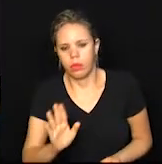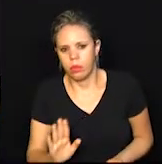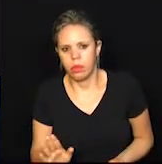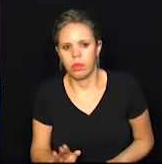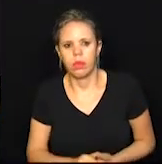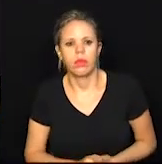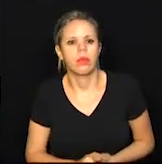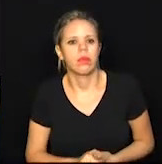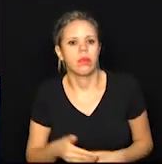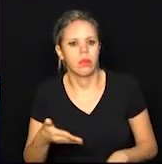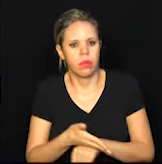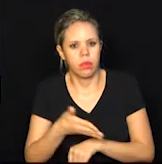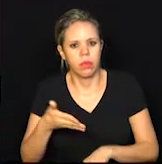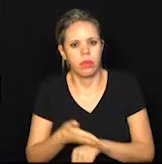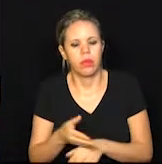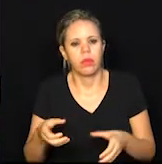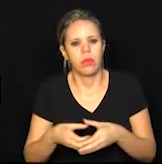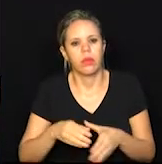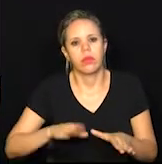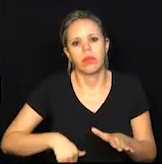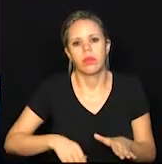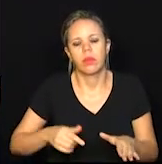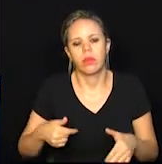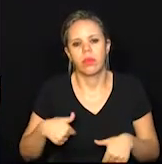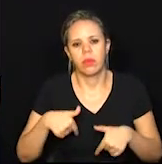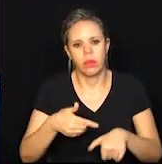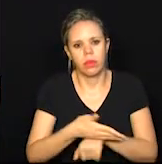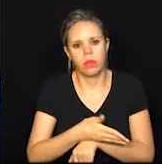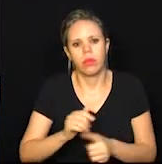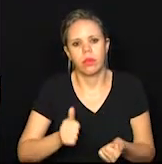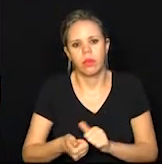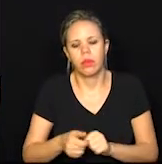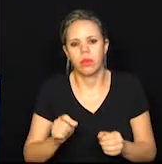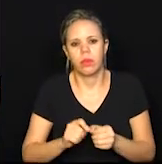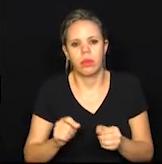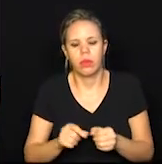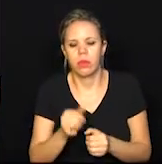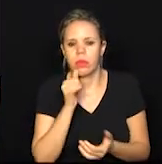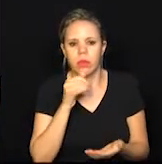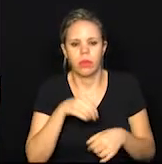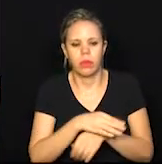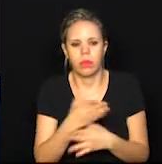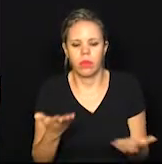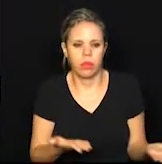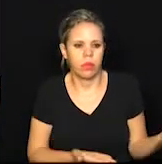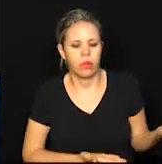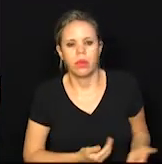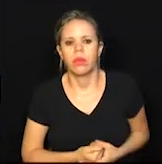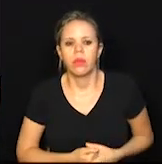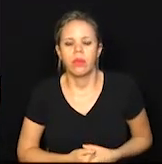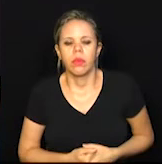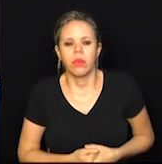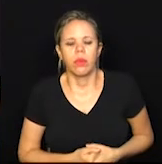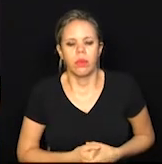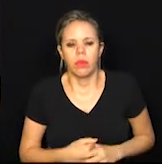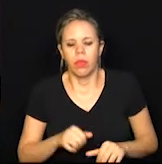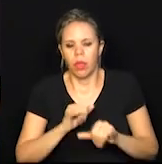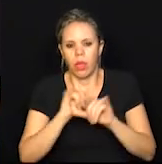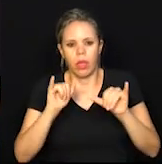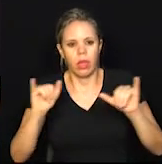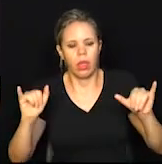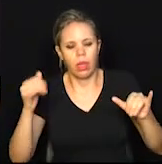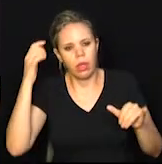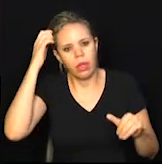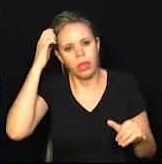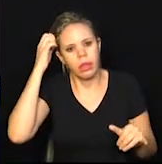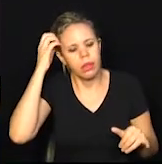além da participação dos clubes em ações que a Secretaria de Esporte tem feito, dei um exemplo aqui da virada esportiva, e outras campanhas, e até mesmo